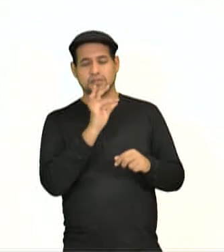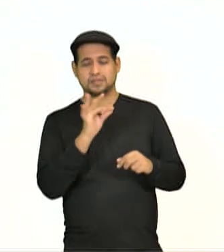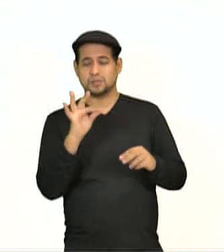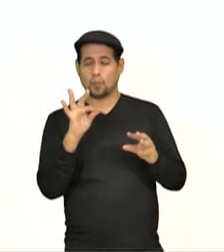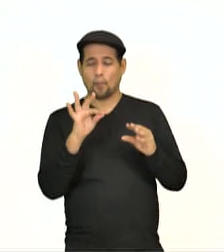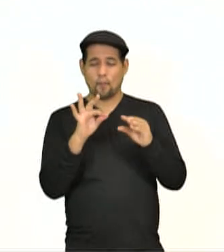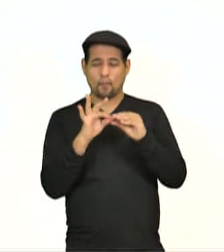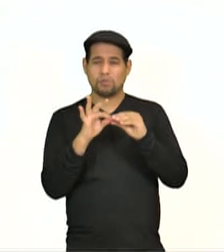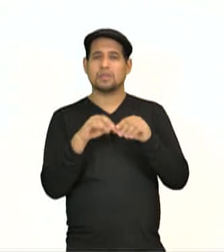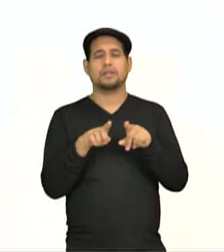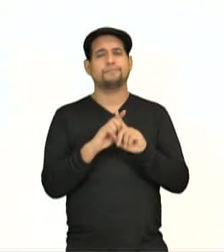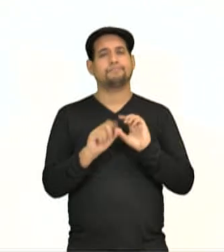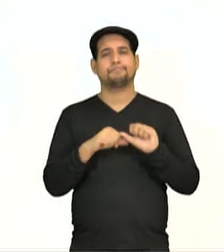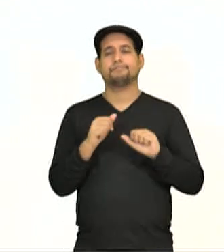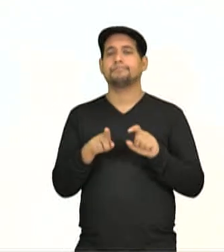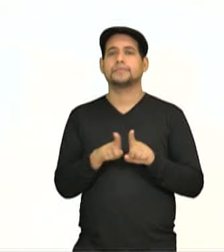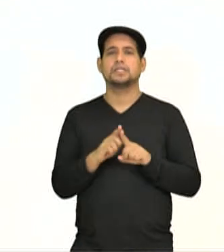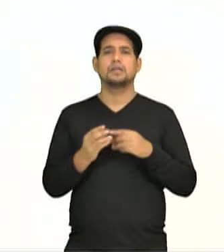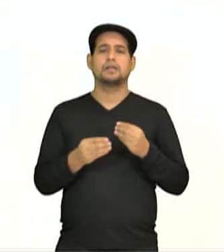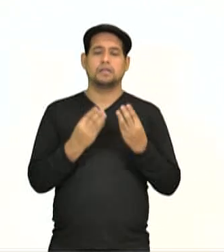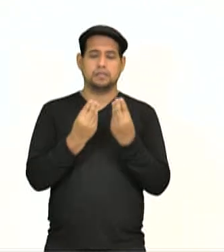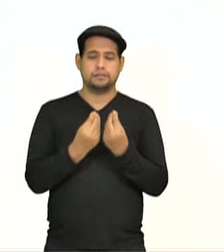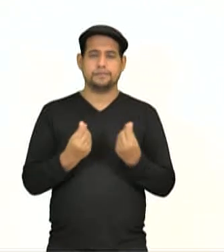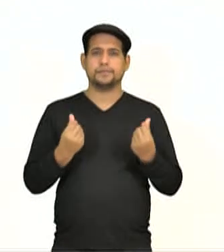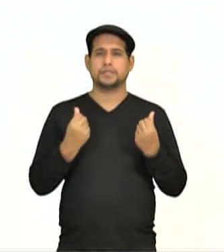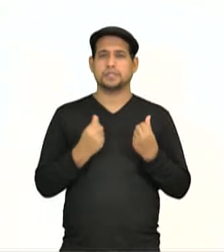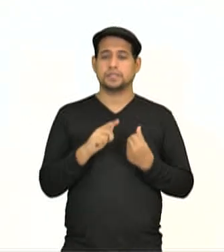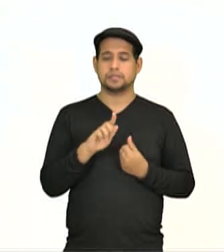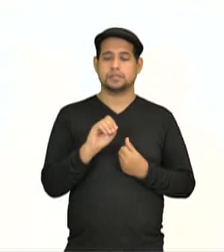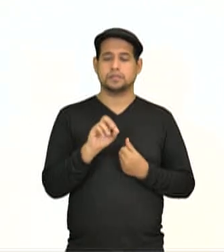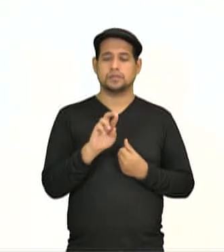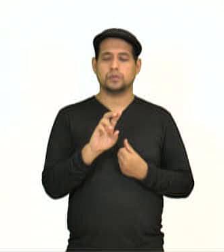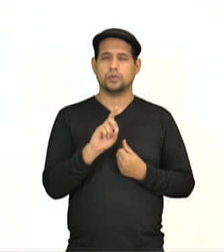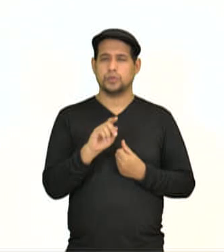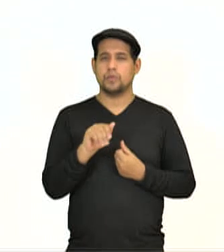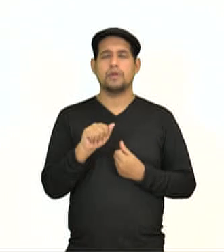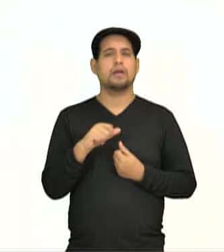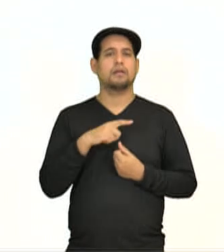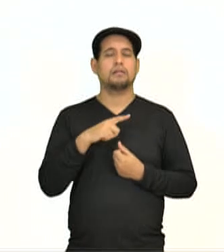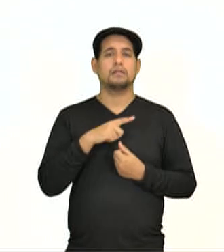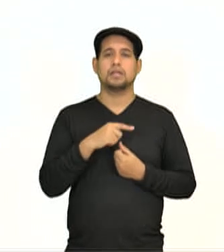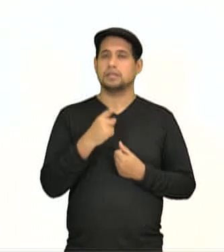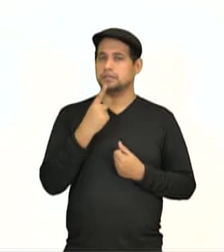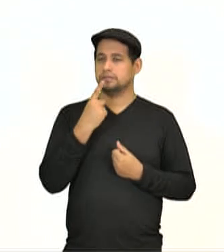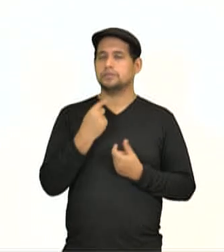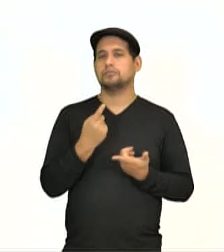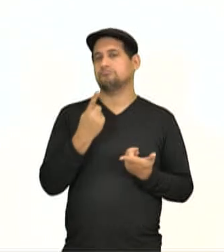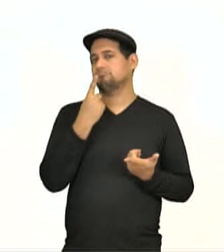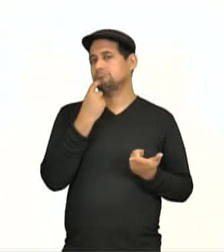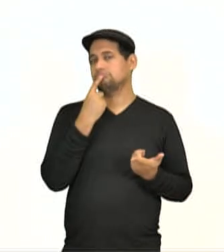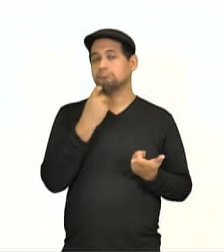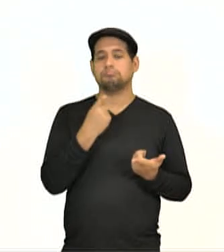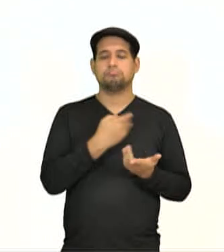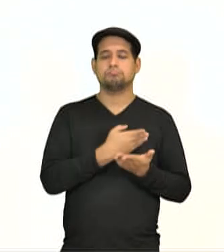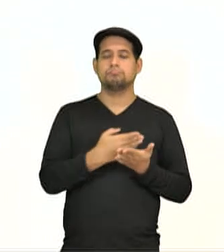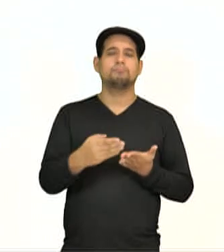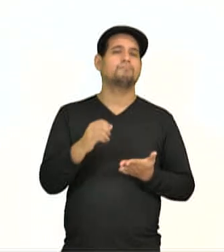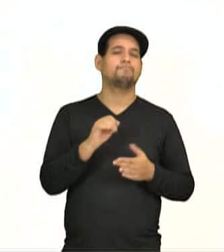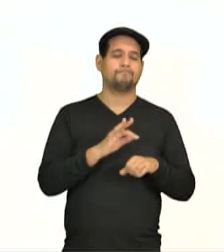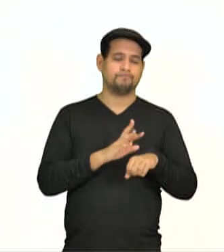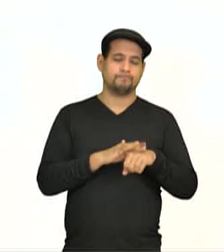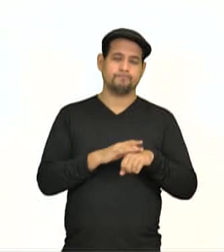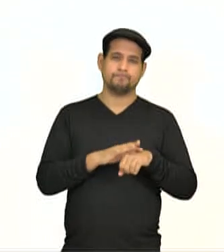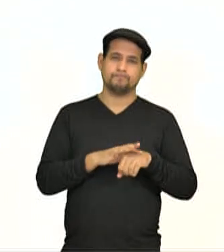levando à alteração que favorece a retenção de gorduras presentes normalmente no sangue. É o início de uma